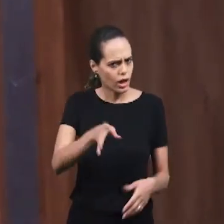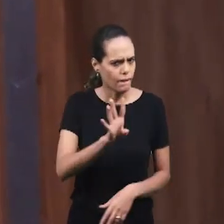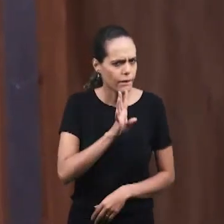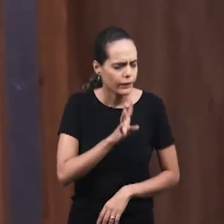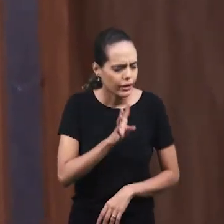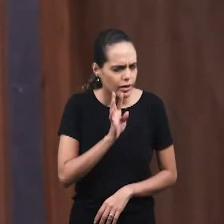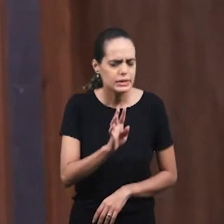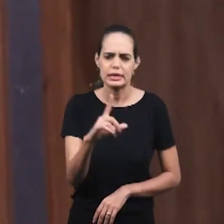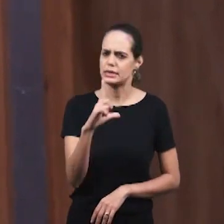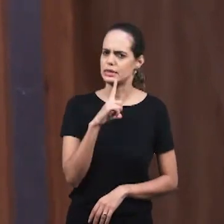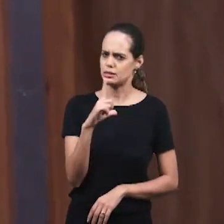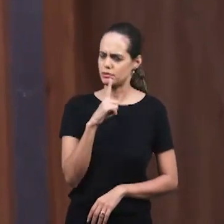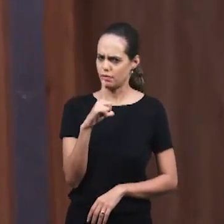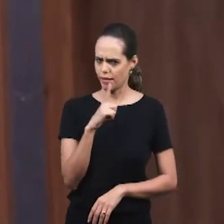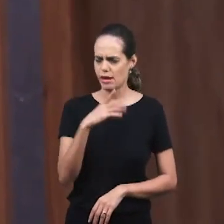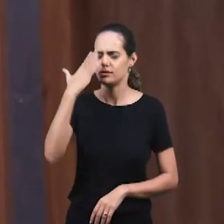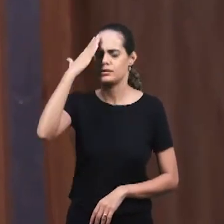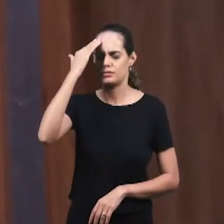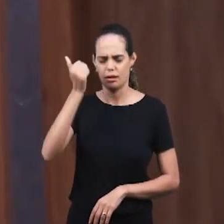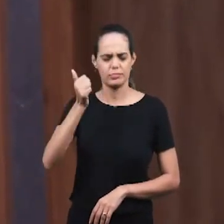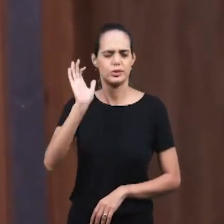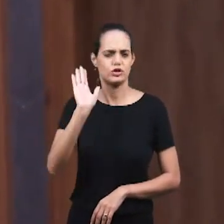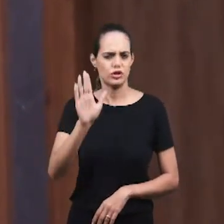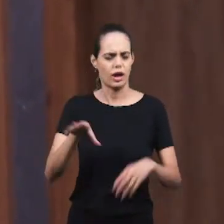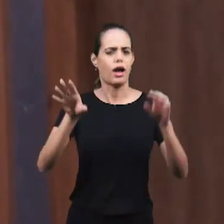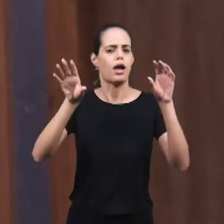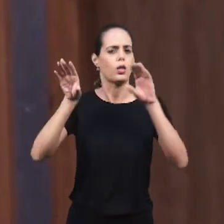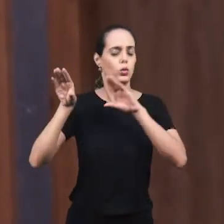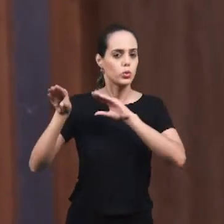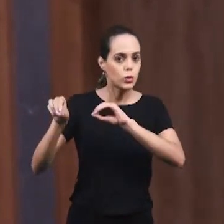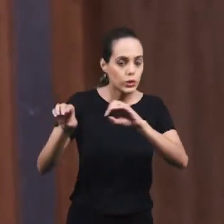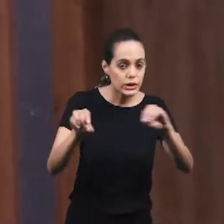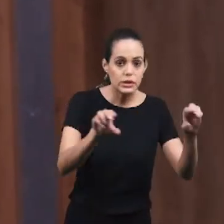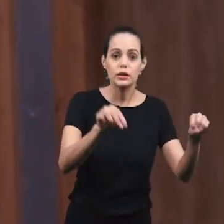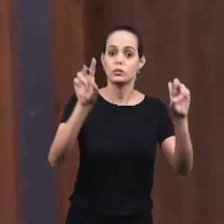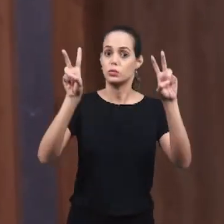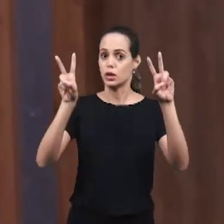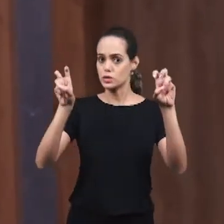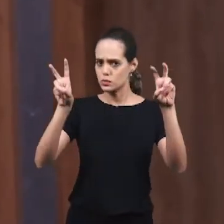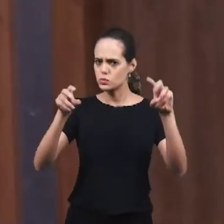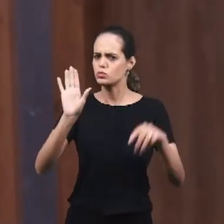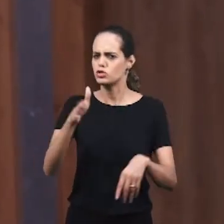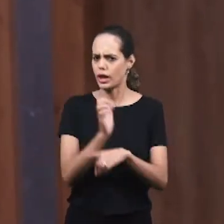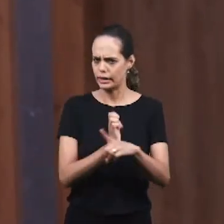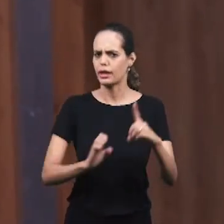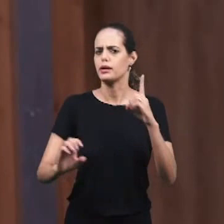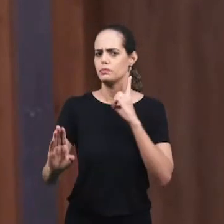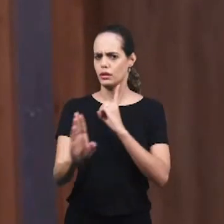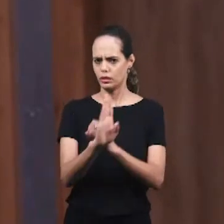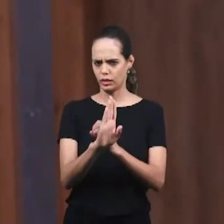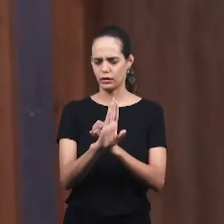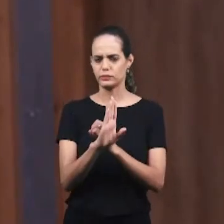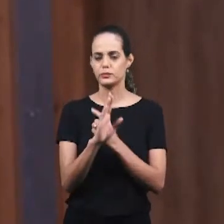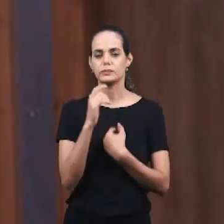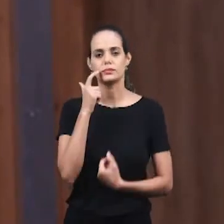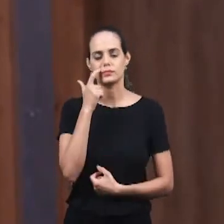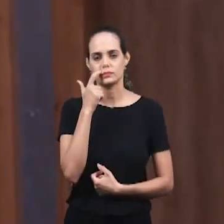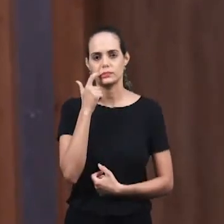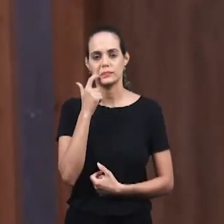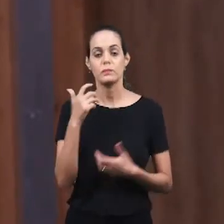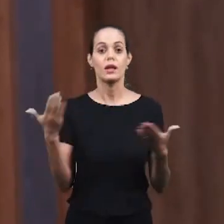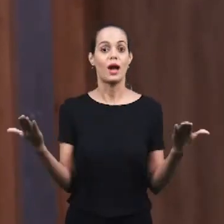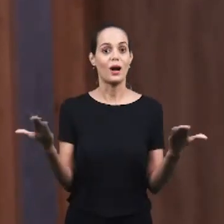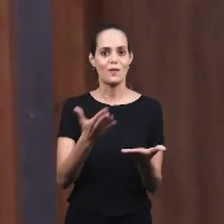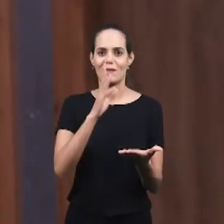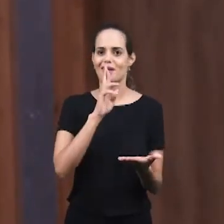algumas respostas que fazem parte do conhecimento delas em razão do ensino que elas têm recebido sobre este assunto na